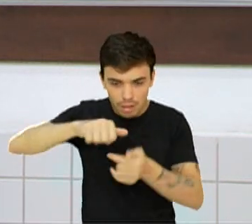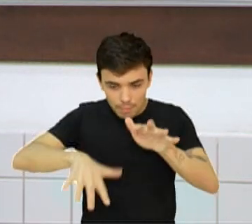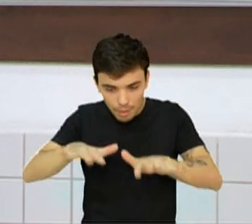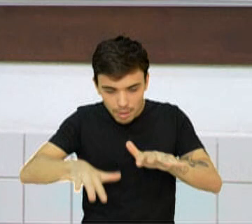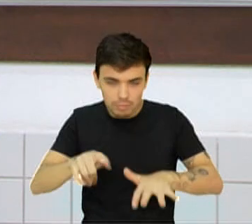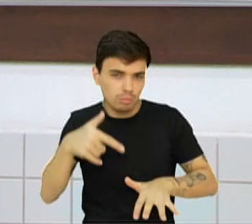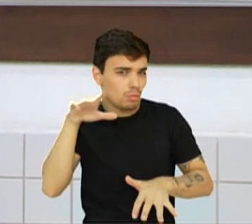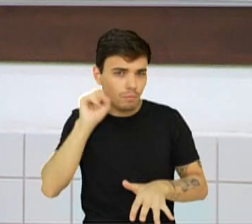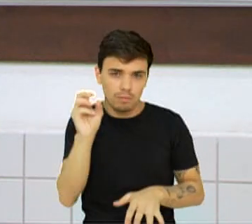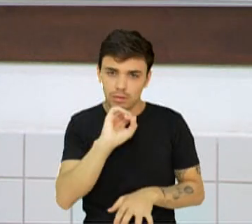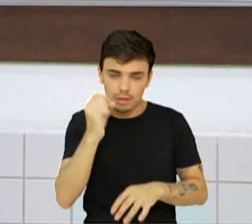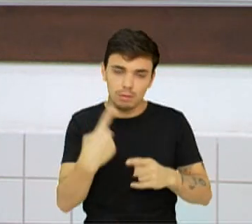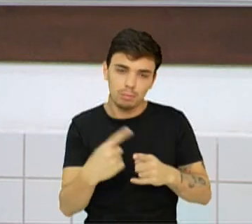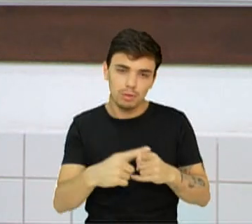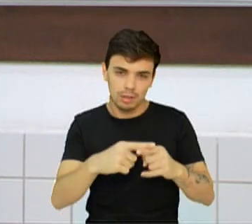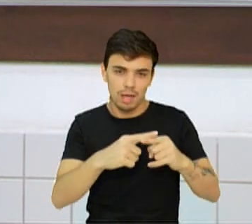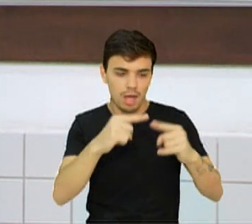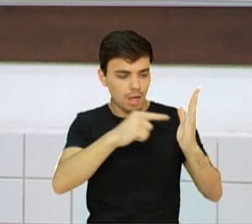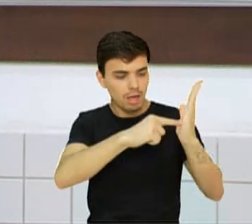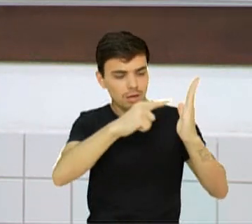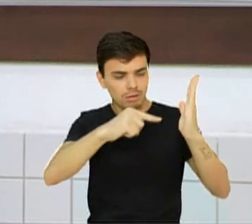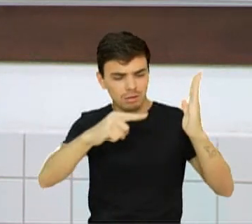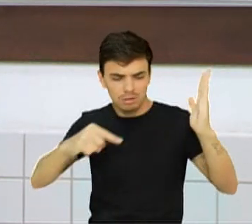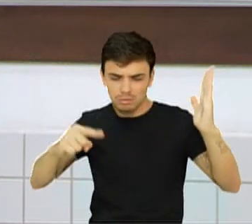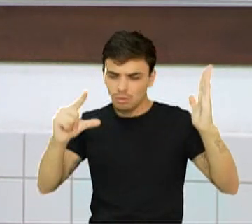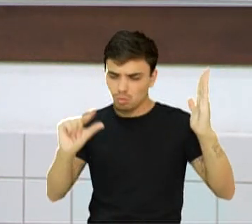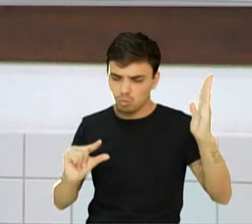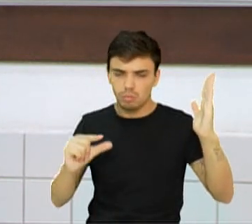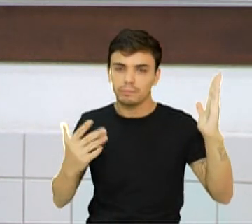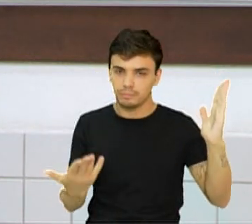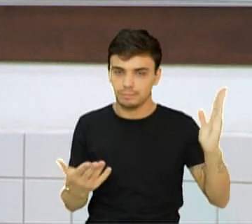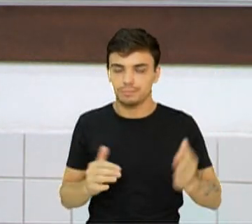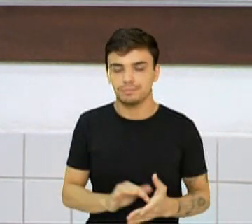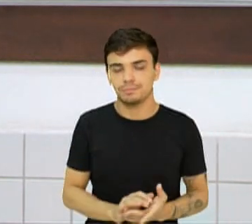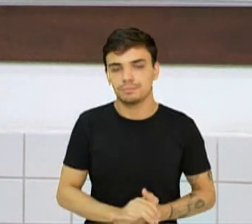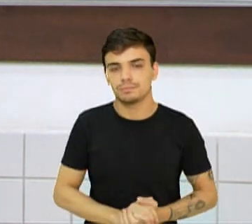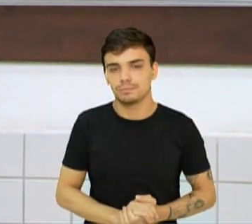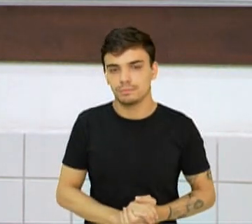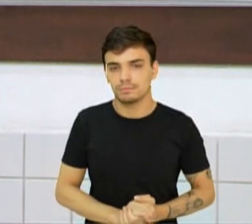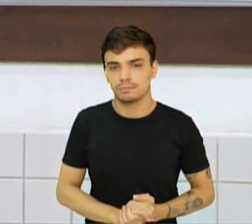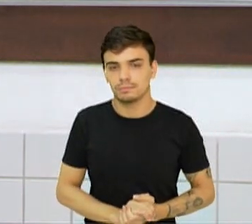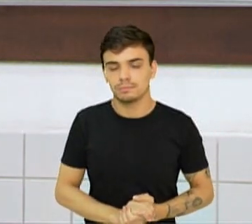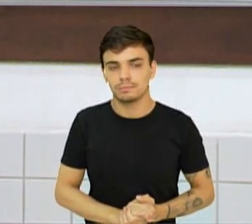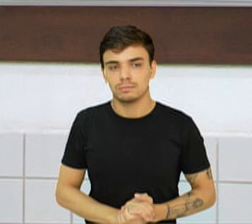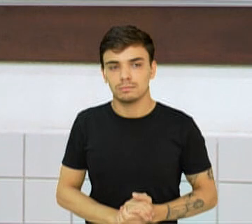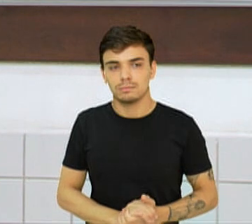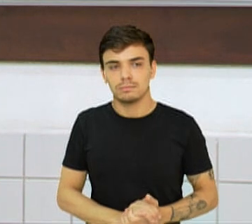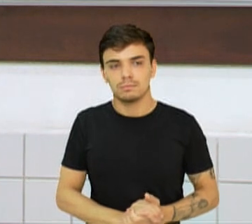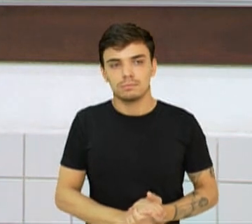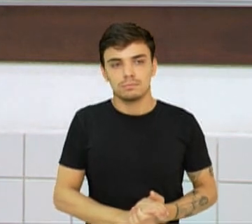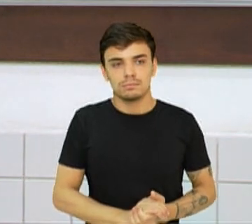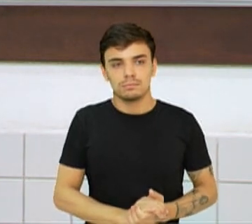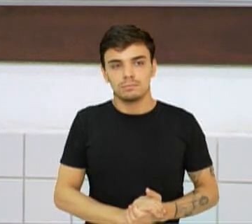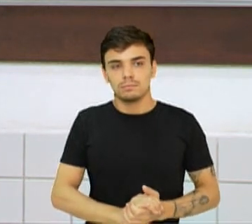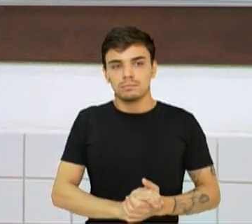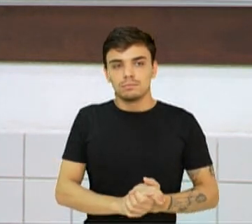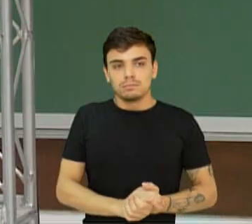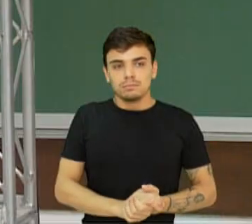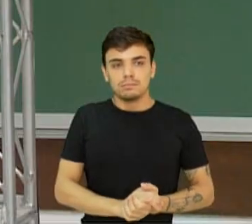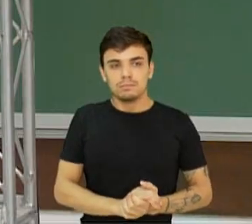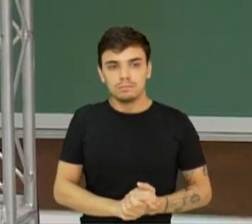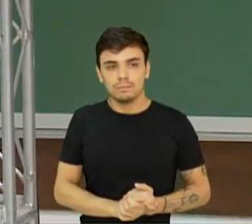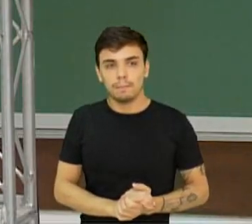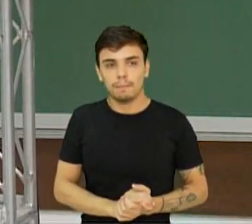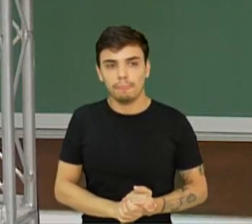muito baixas, abaixo do nível de som que nós ouvimos, ok? Beleza? Então, voltando aqui. Como é